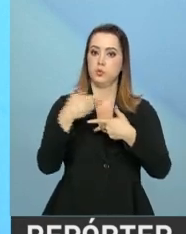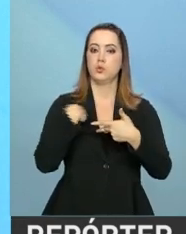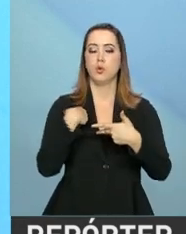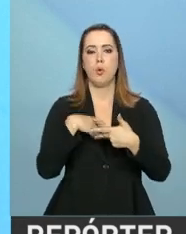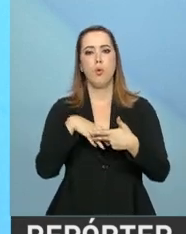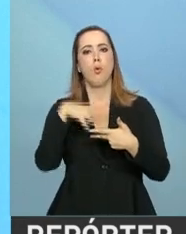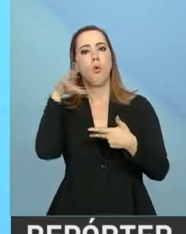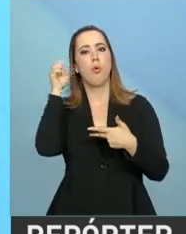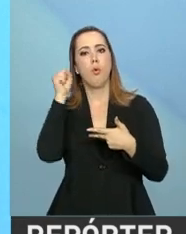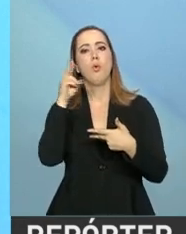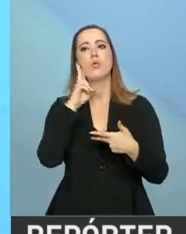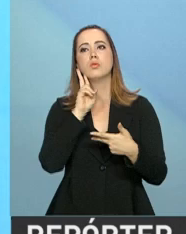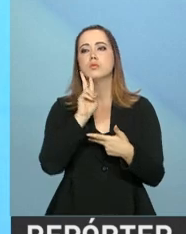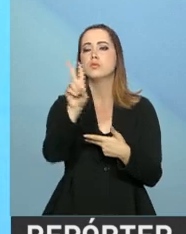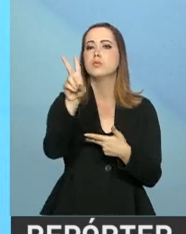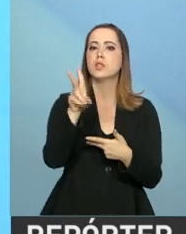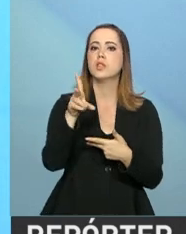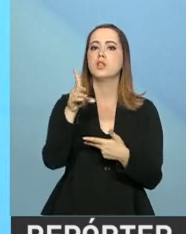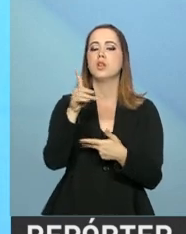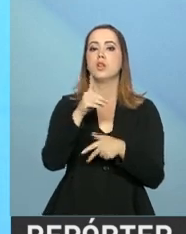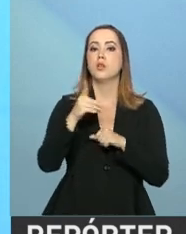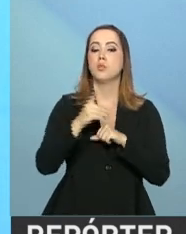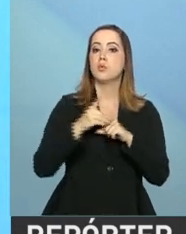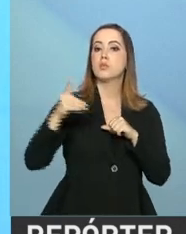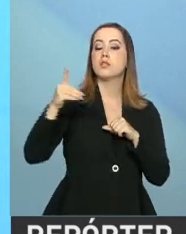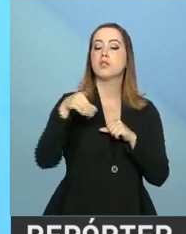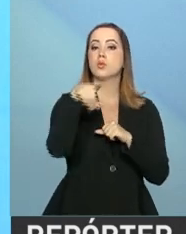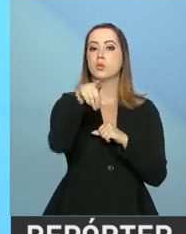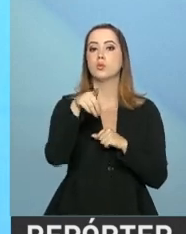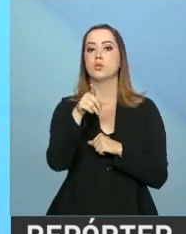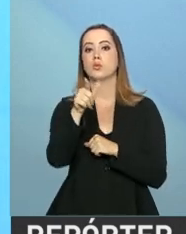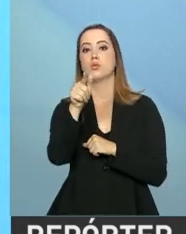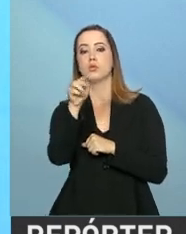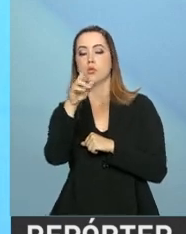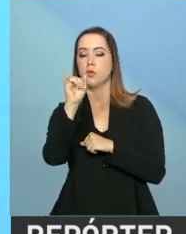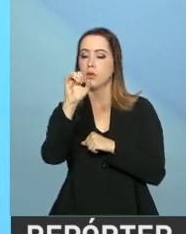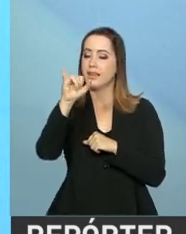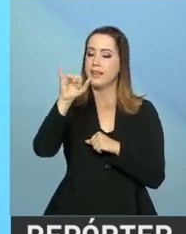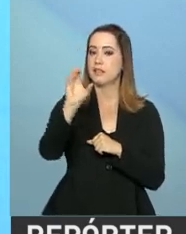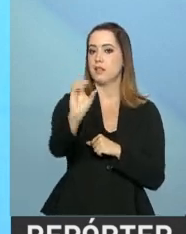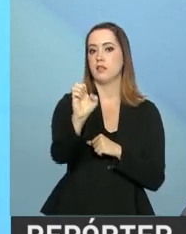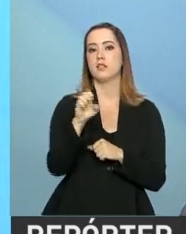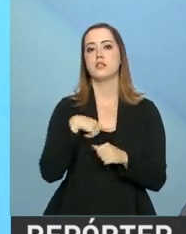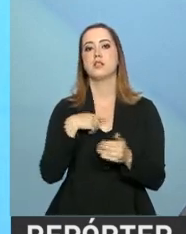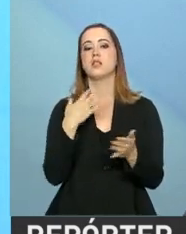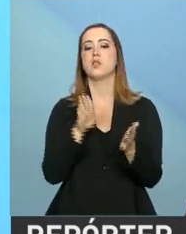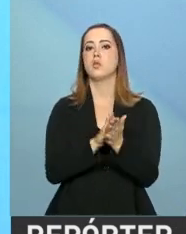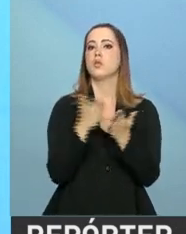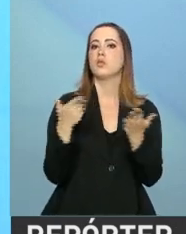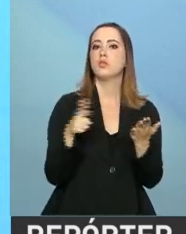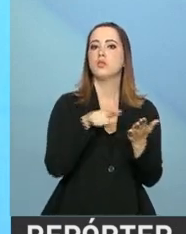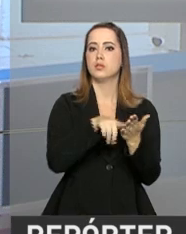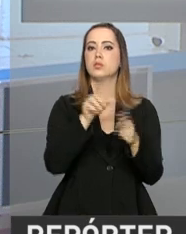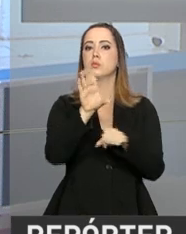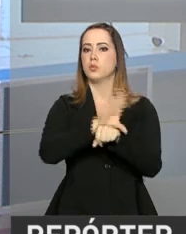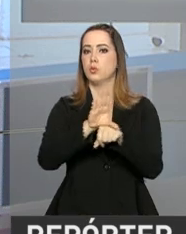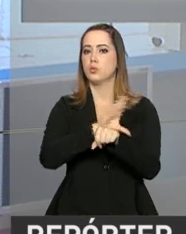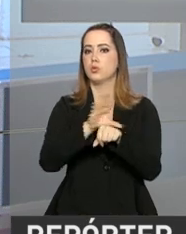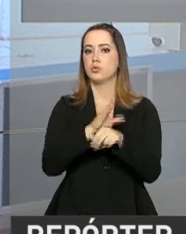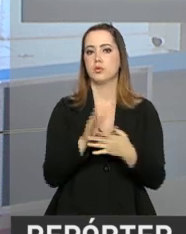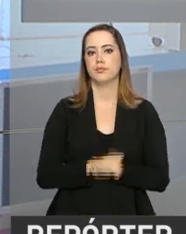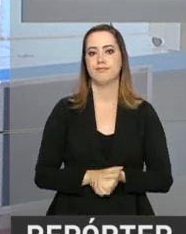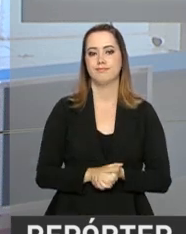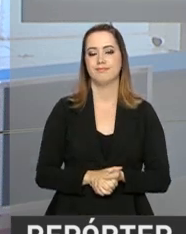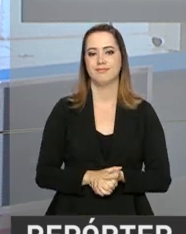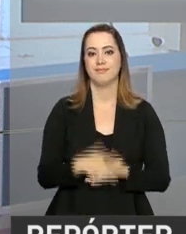doutora Gleice dizer que, na verdade, um pouco com outras palavras, que a sua Bíblia é a Constituição.